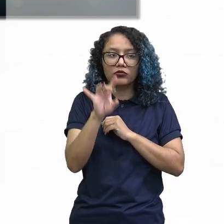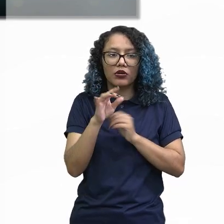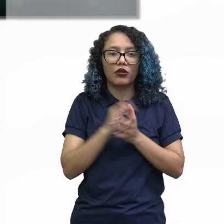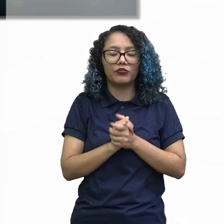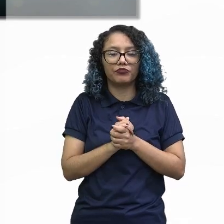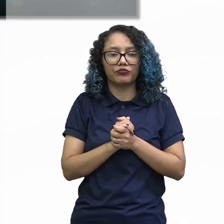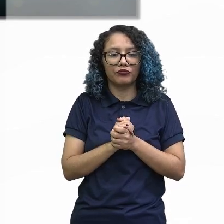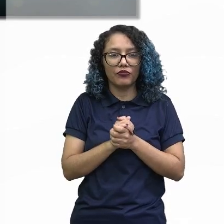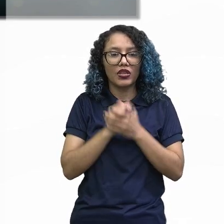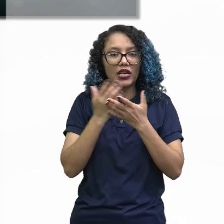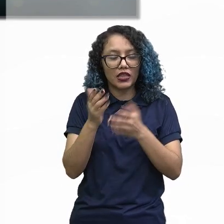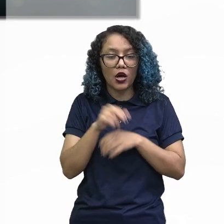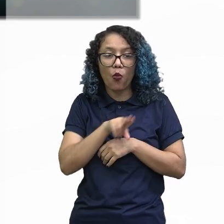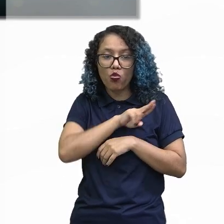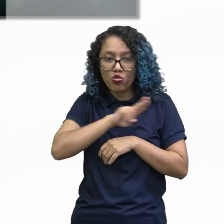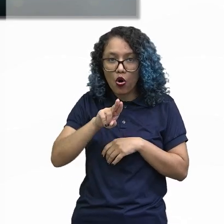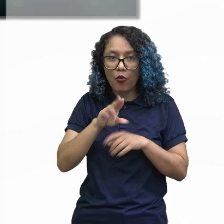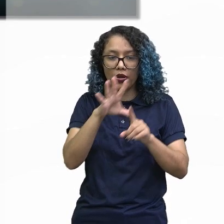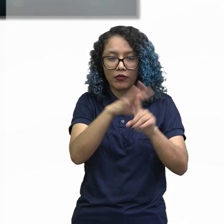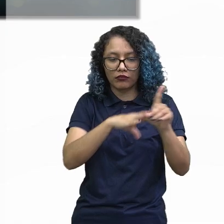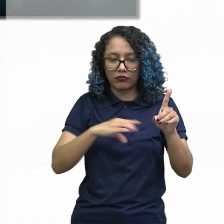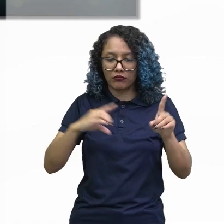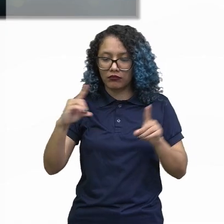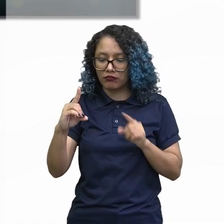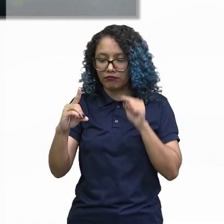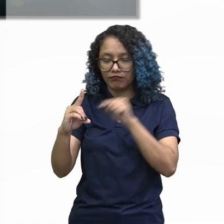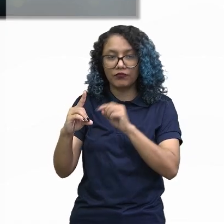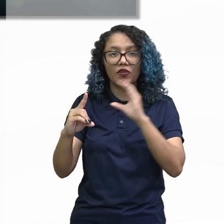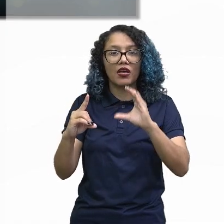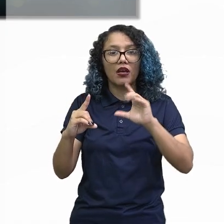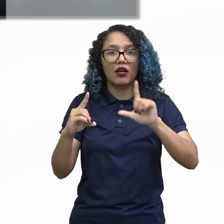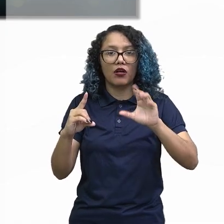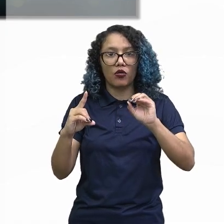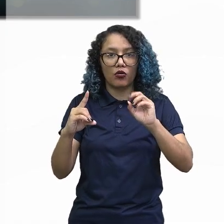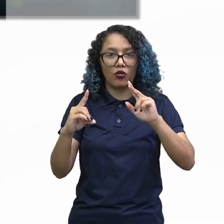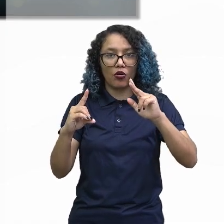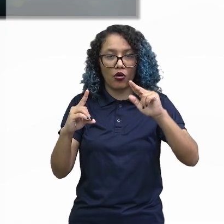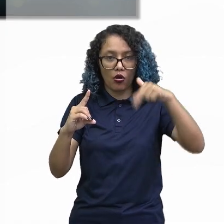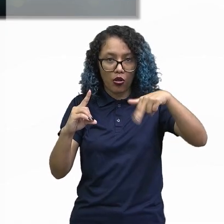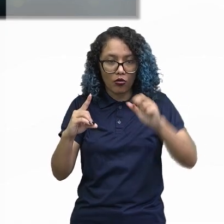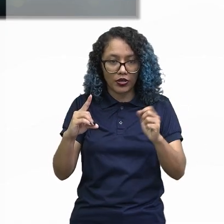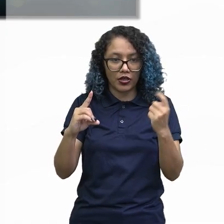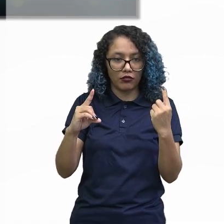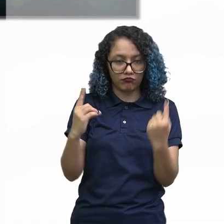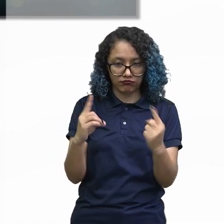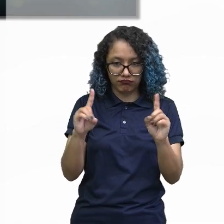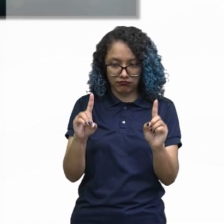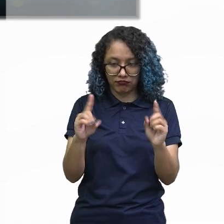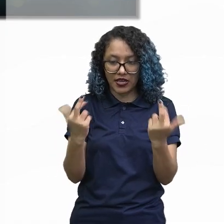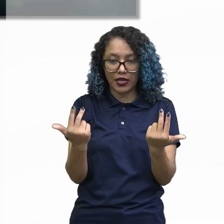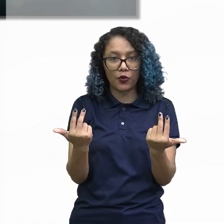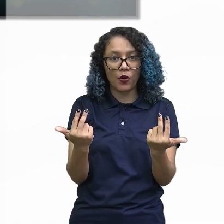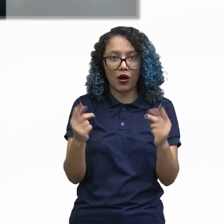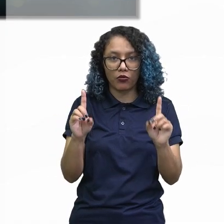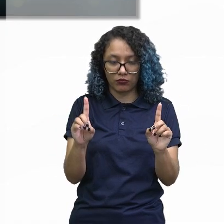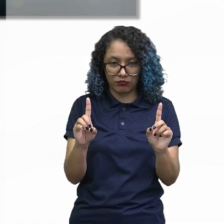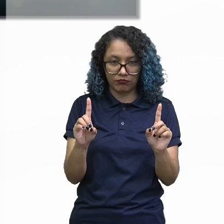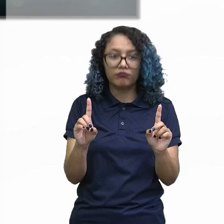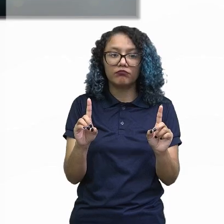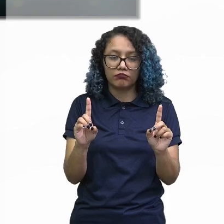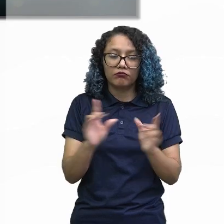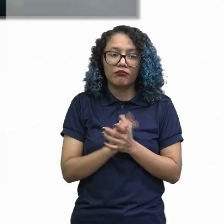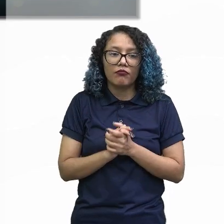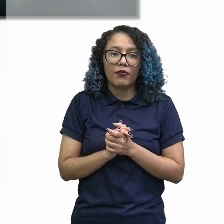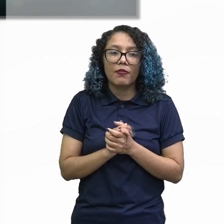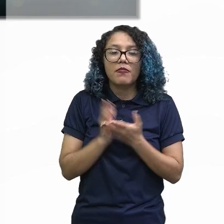indivíduo chamado clone, que é geneticamente idêntico ao organismo que o originou. Então, essa clonagem também é uma